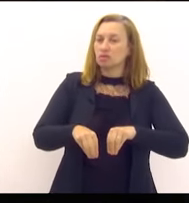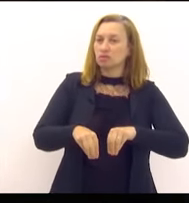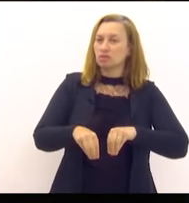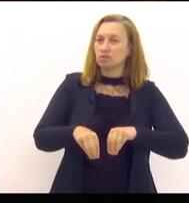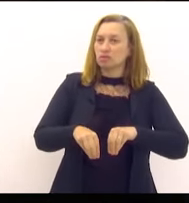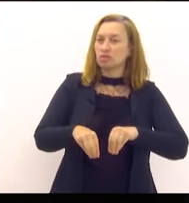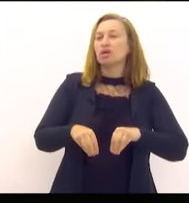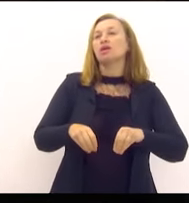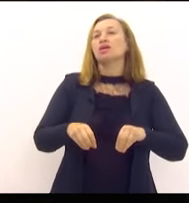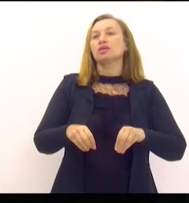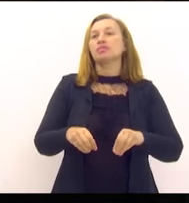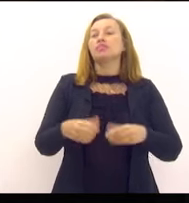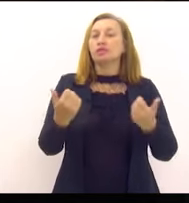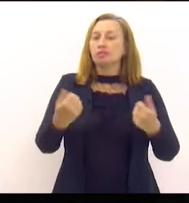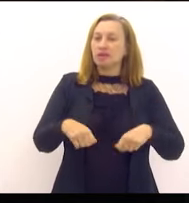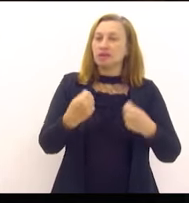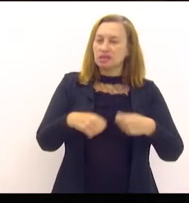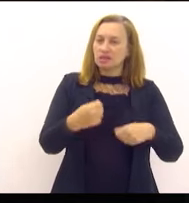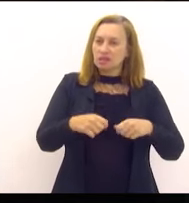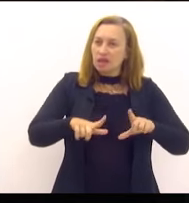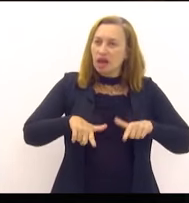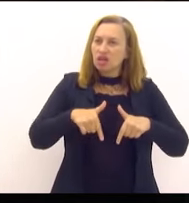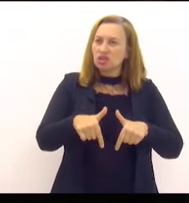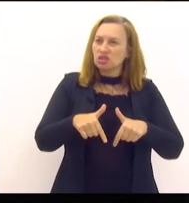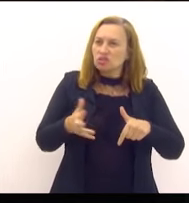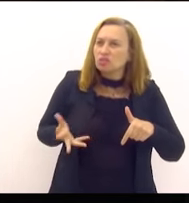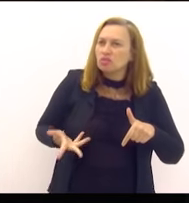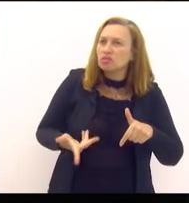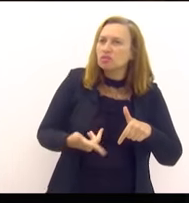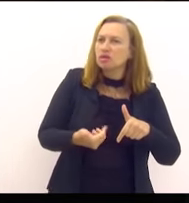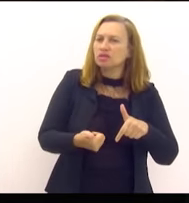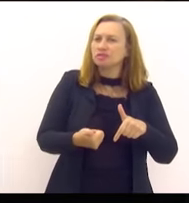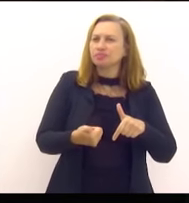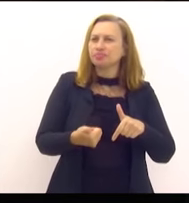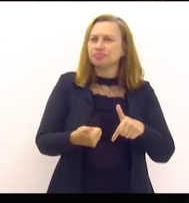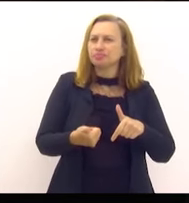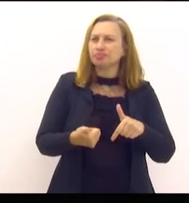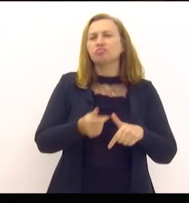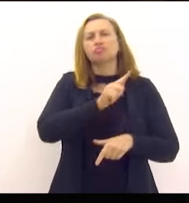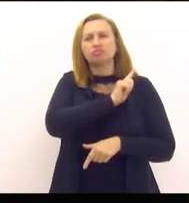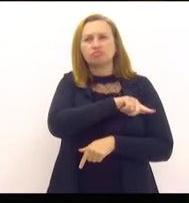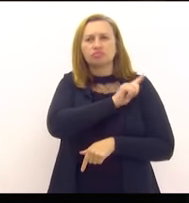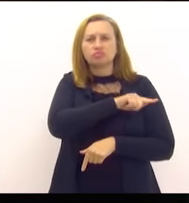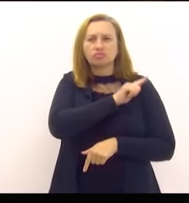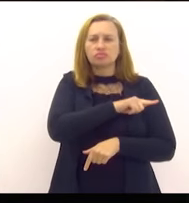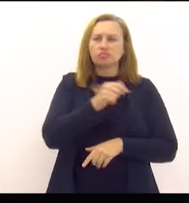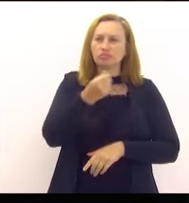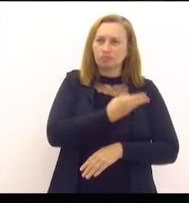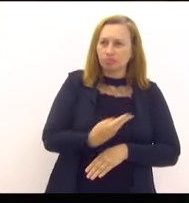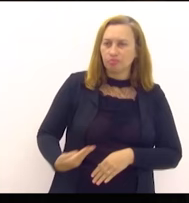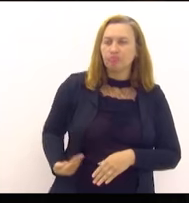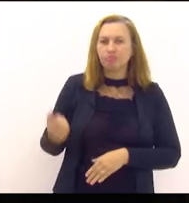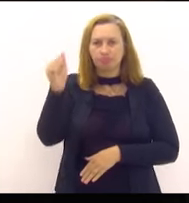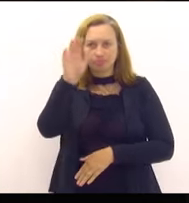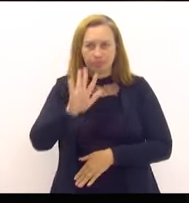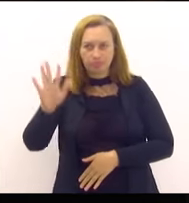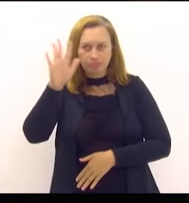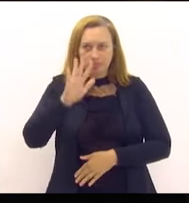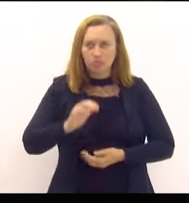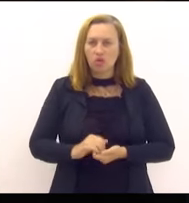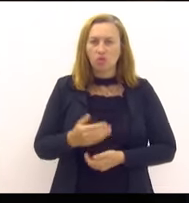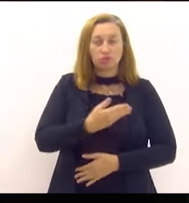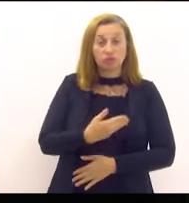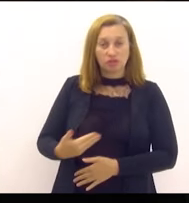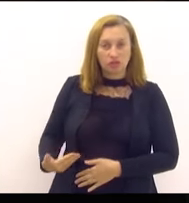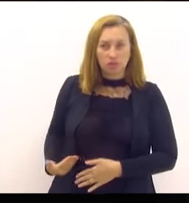marcar o processo legislativo e que tem que marcar a gestão pública de uma forma geral. O governador